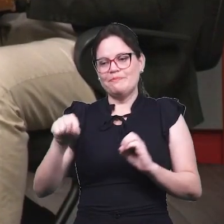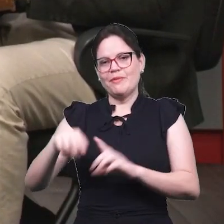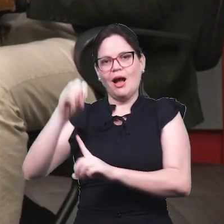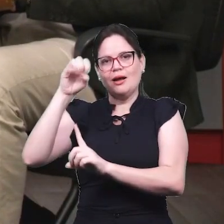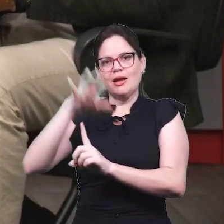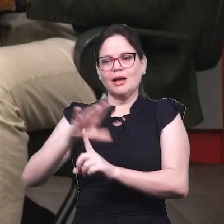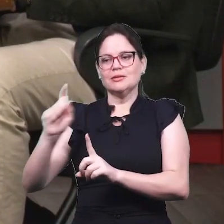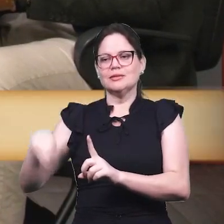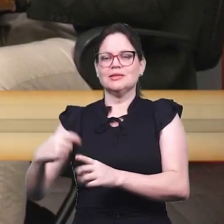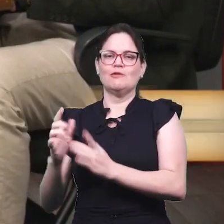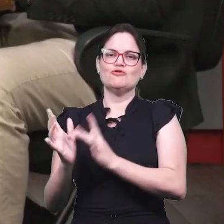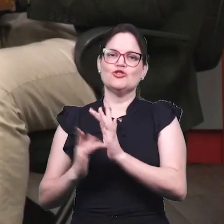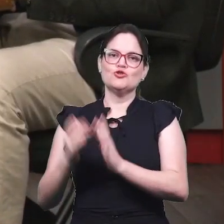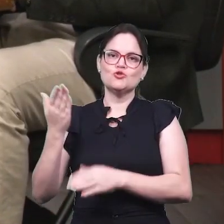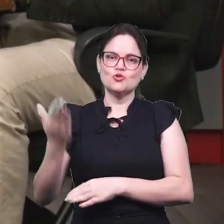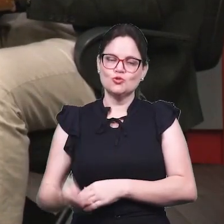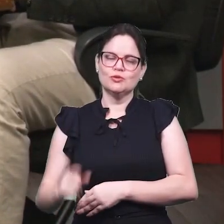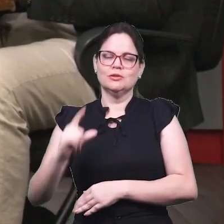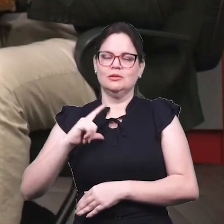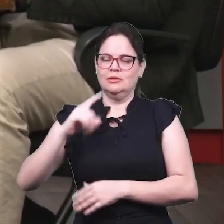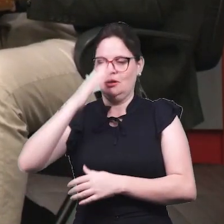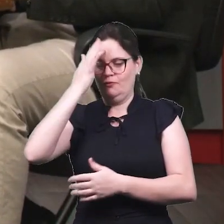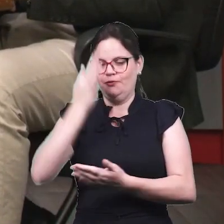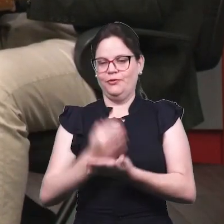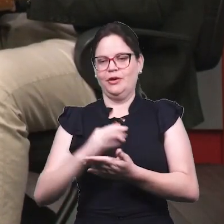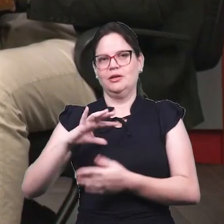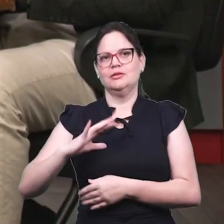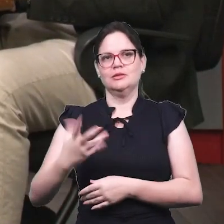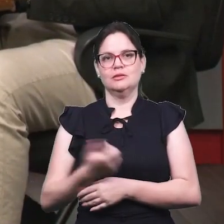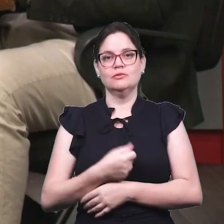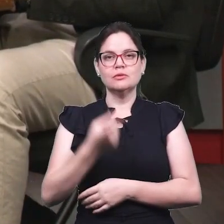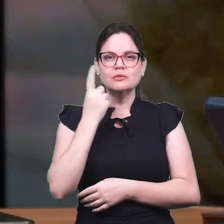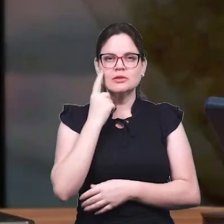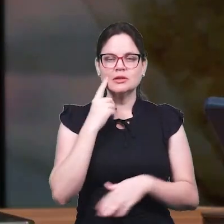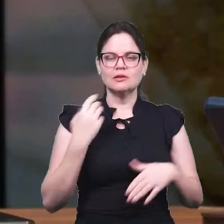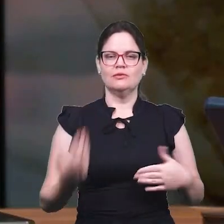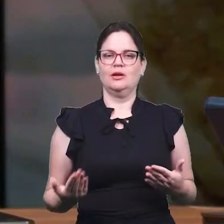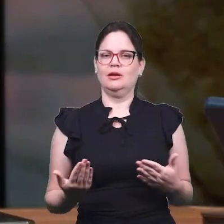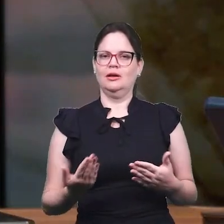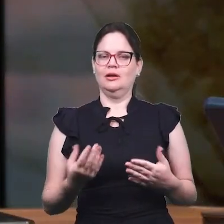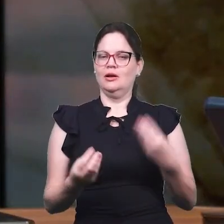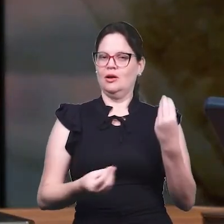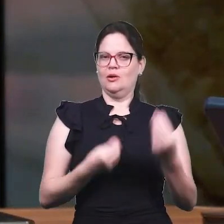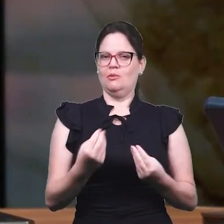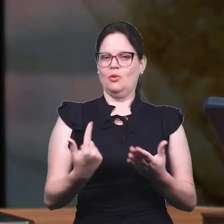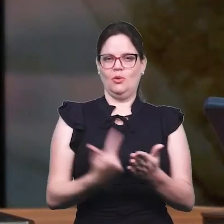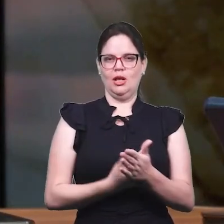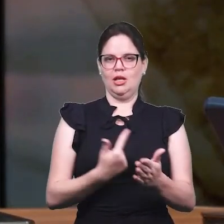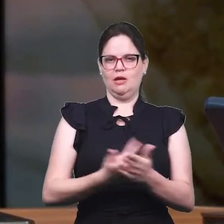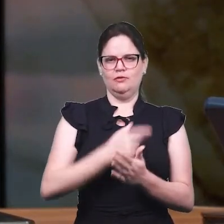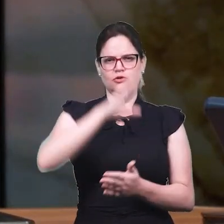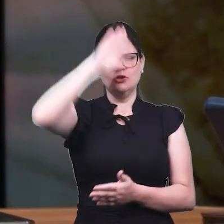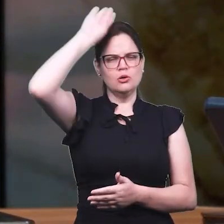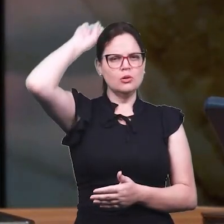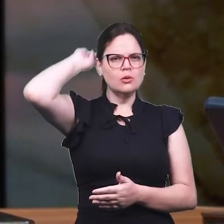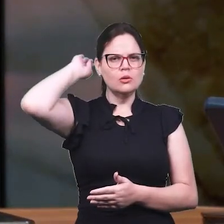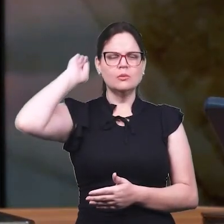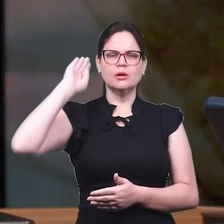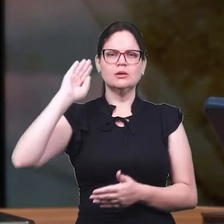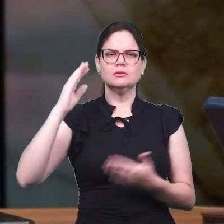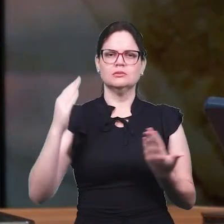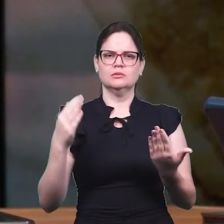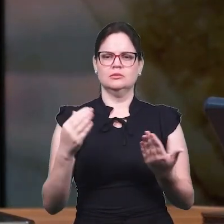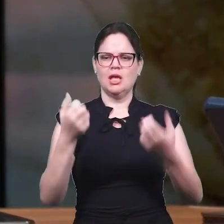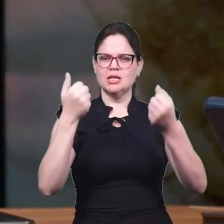vem a graça, vem a fé, vem a salvação. Eu vejo assim que o livro, ou a carta aos Romanos,